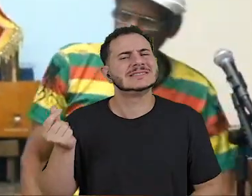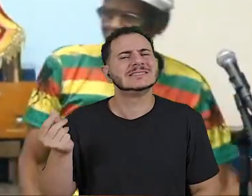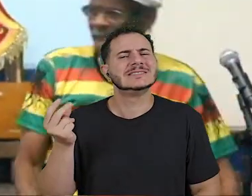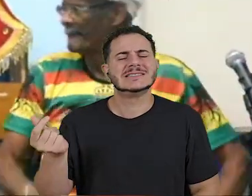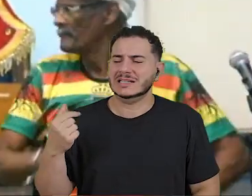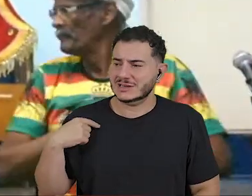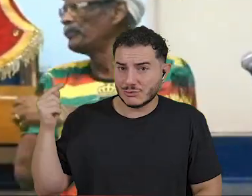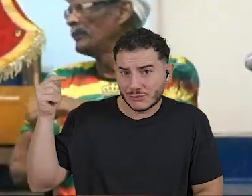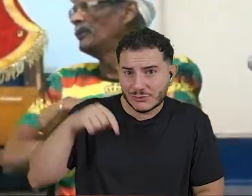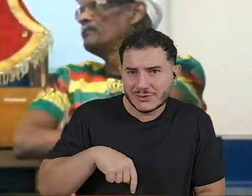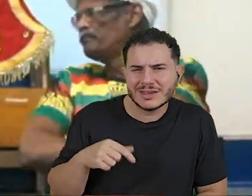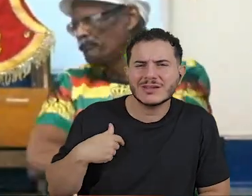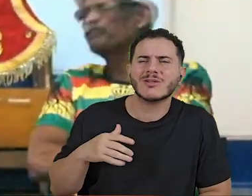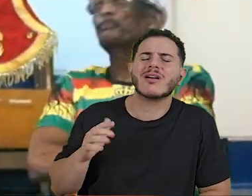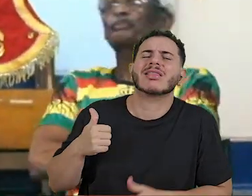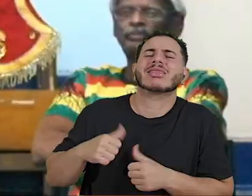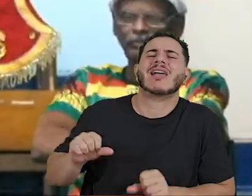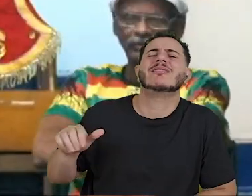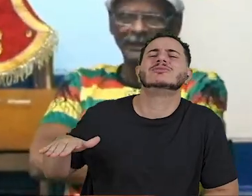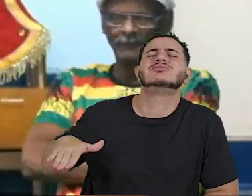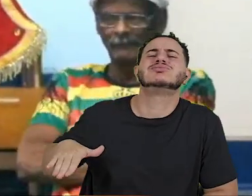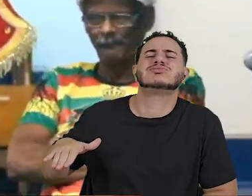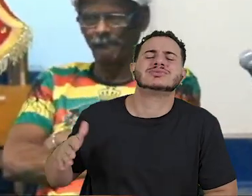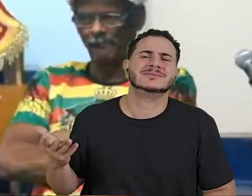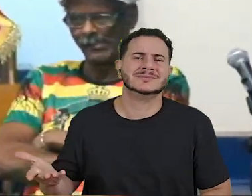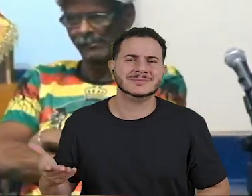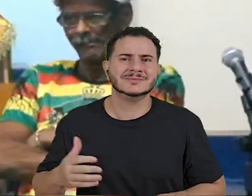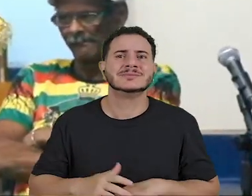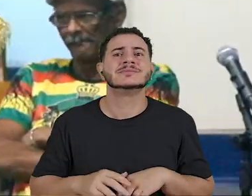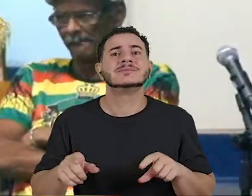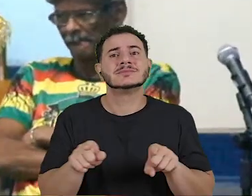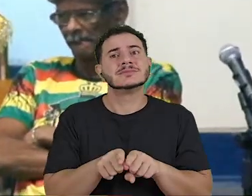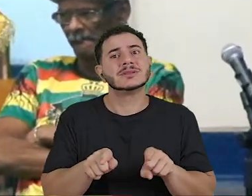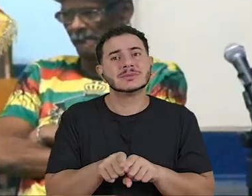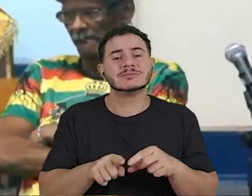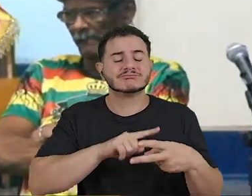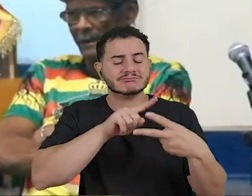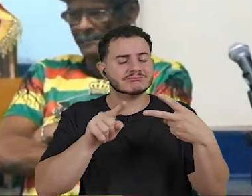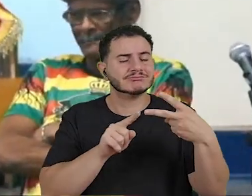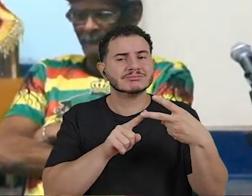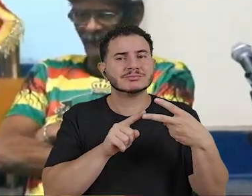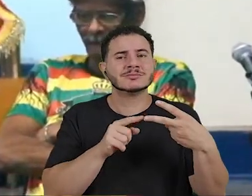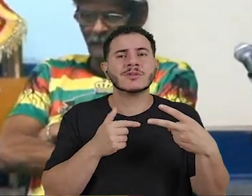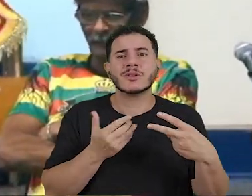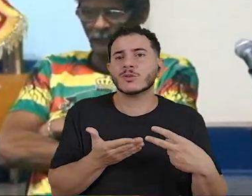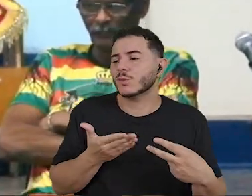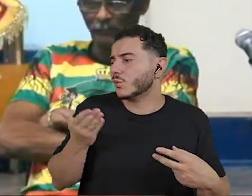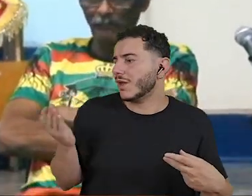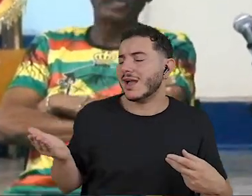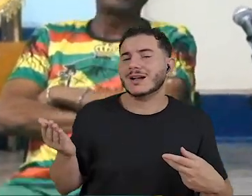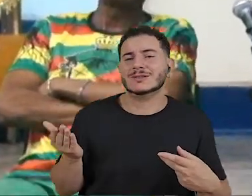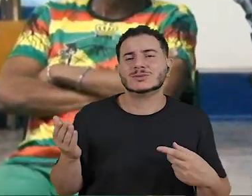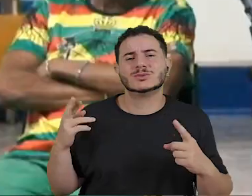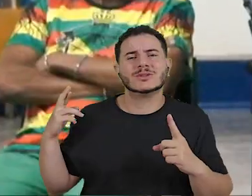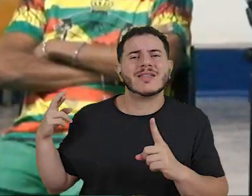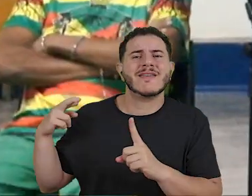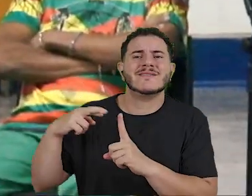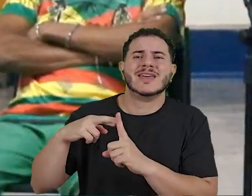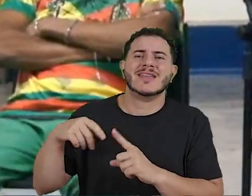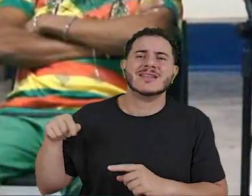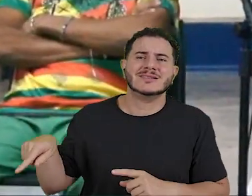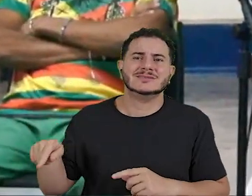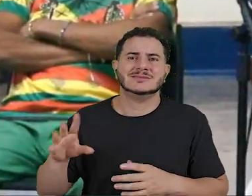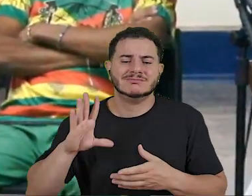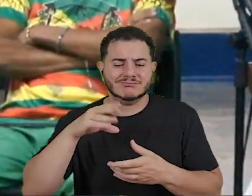bem molecão quando eu estive aqui. E a segunda é poder estar do lado, né, de uma referência muito grande em